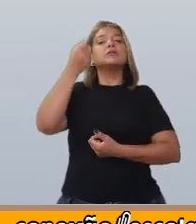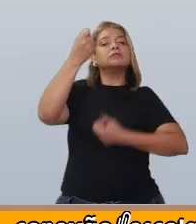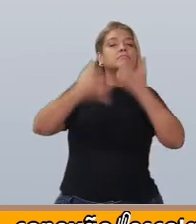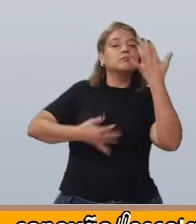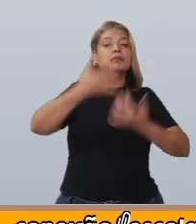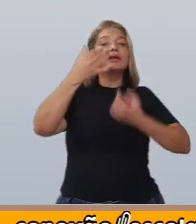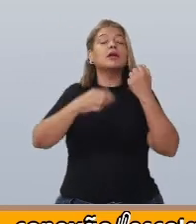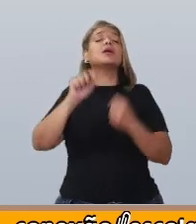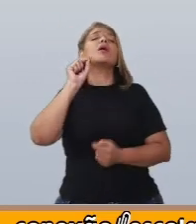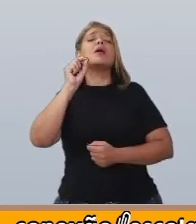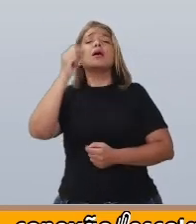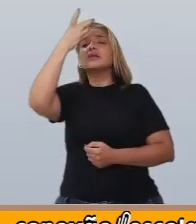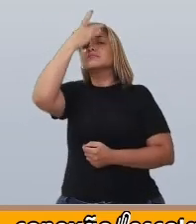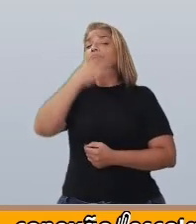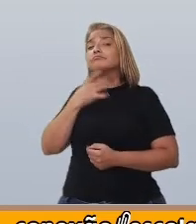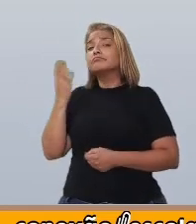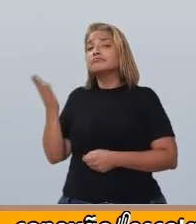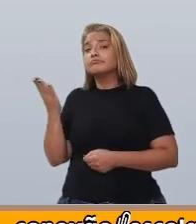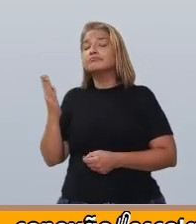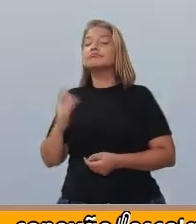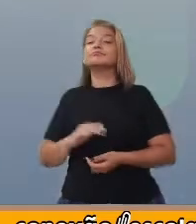está falando.